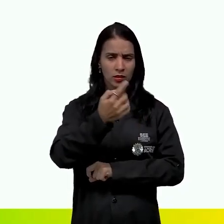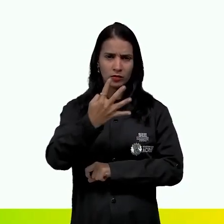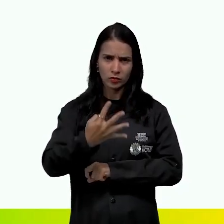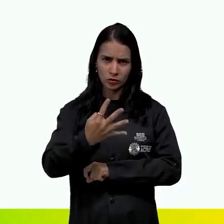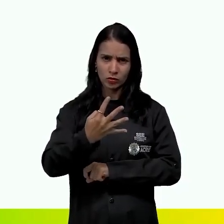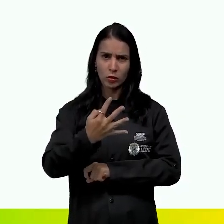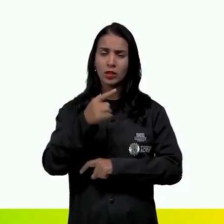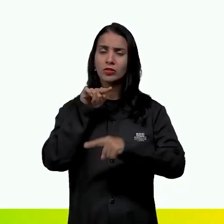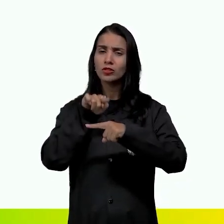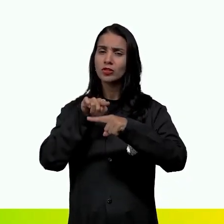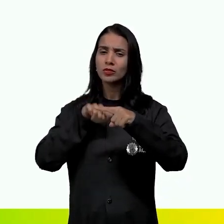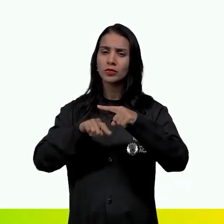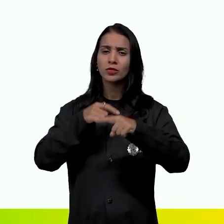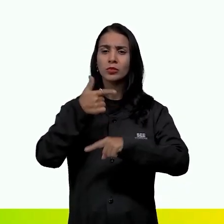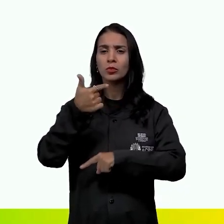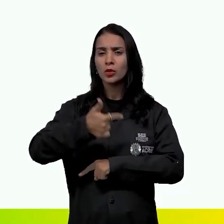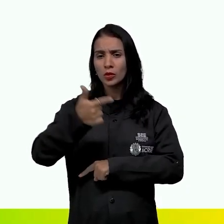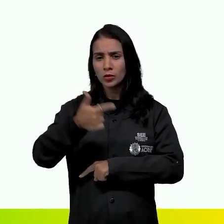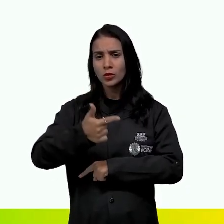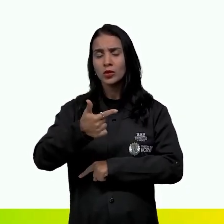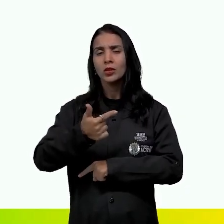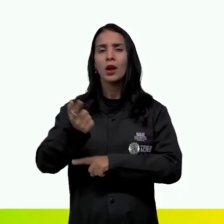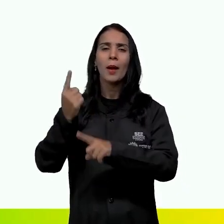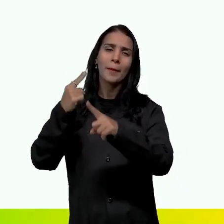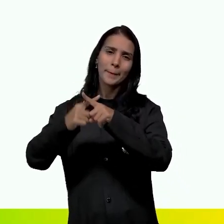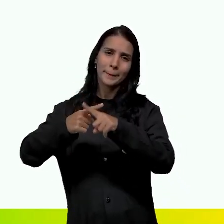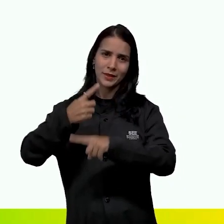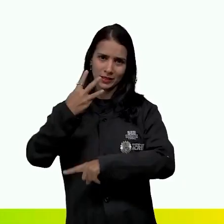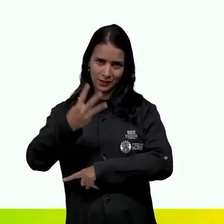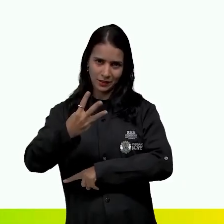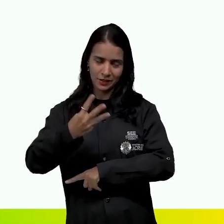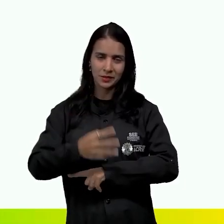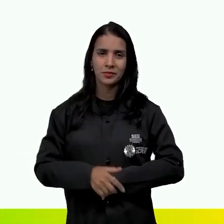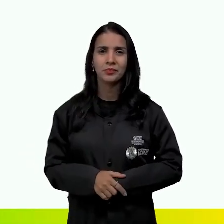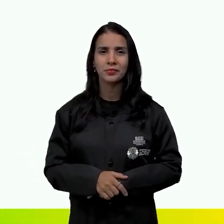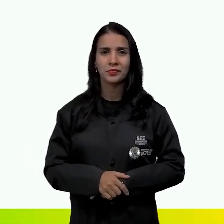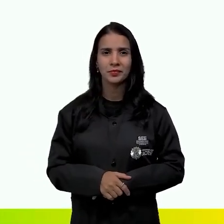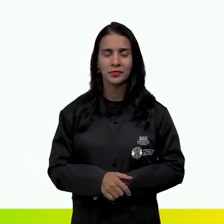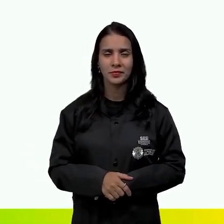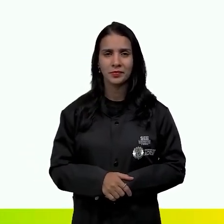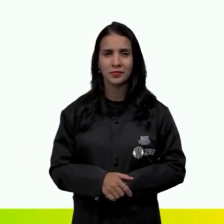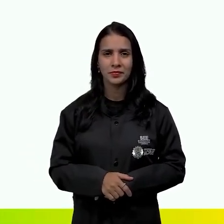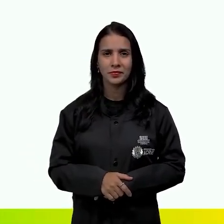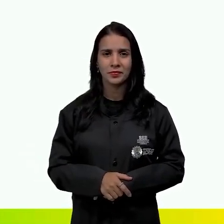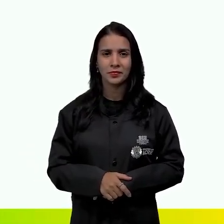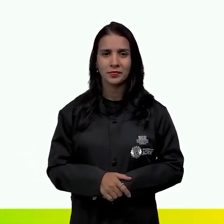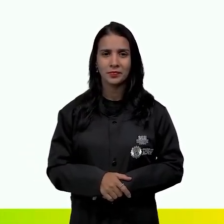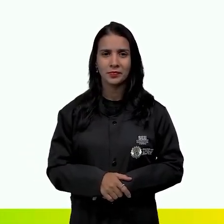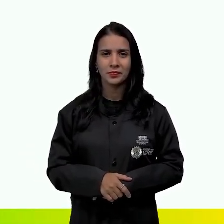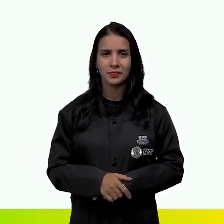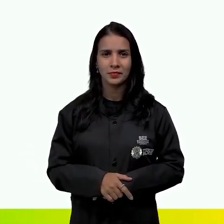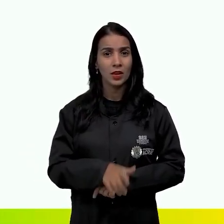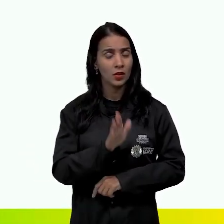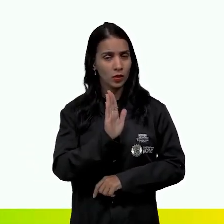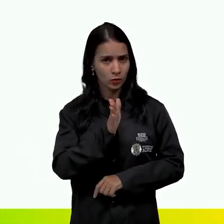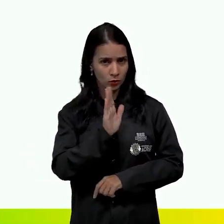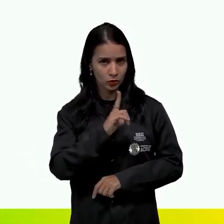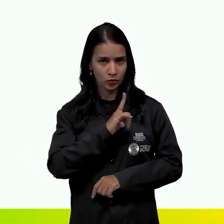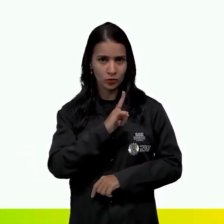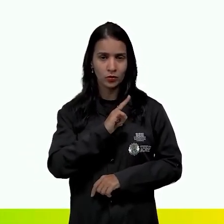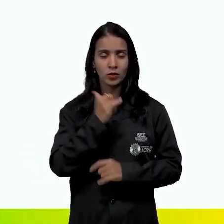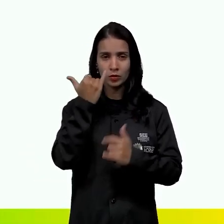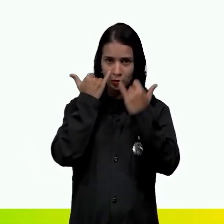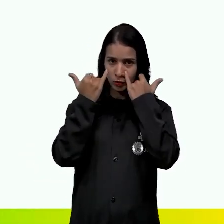você multiplicar por 3 dá 0,36. Ok? Ok, então eu já tenho algumas informações sobre